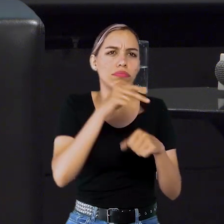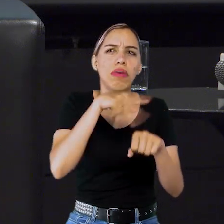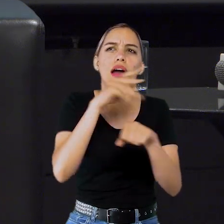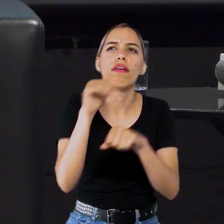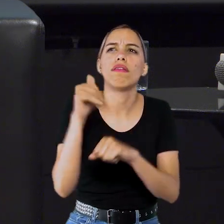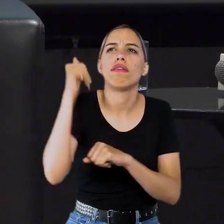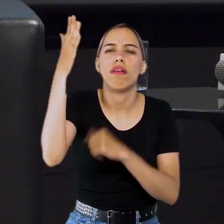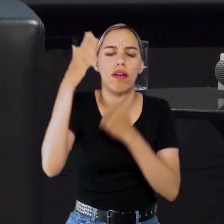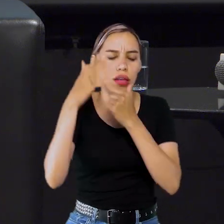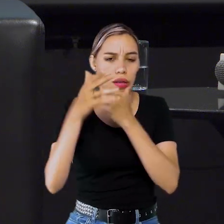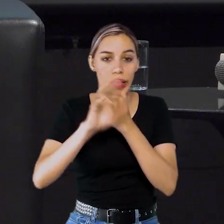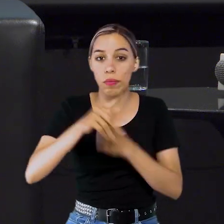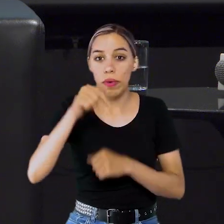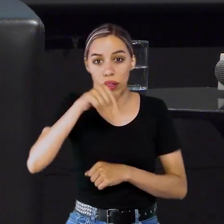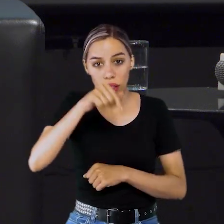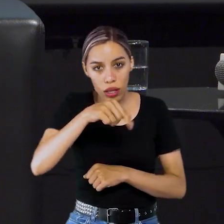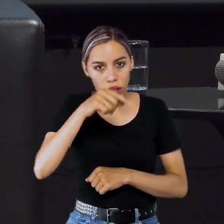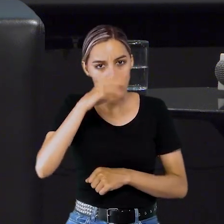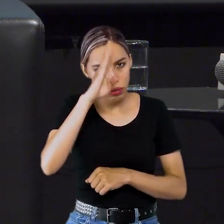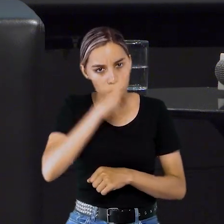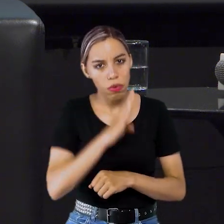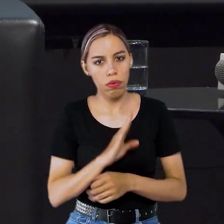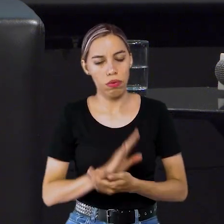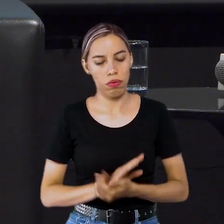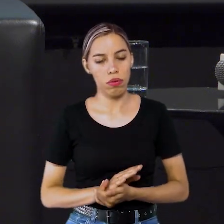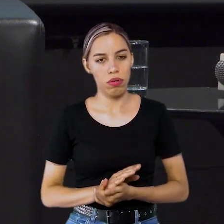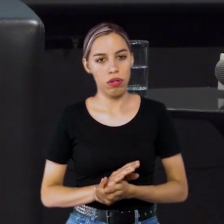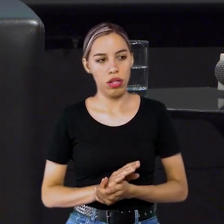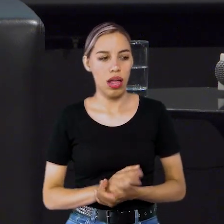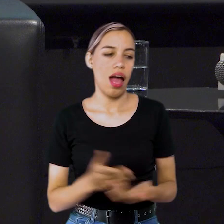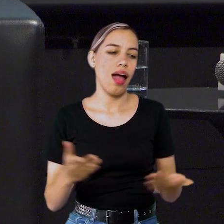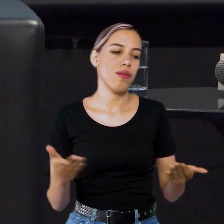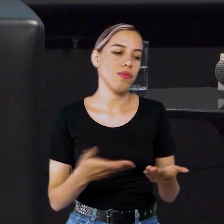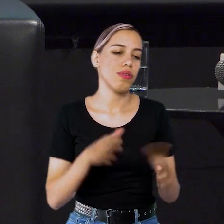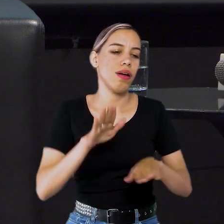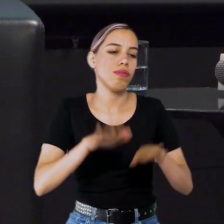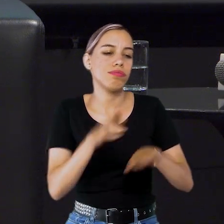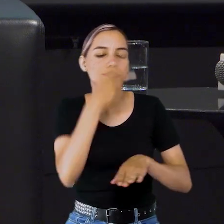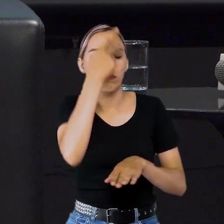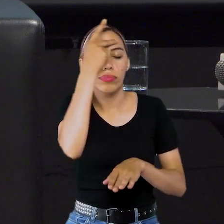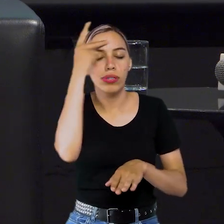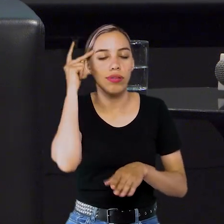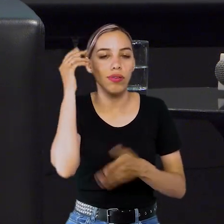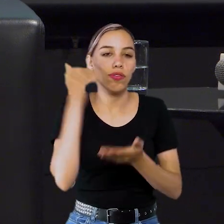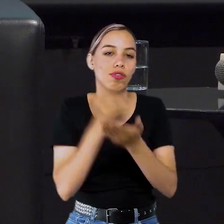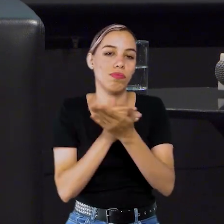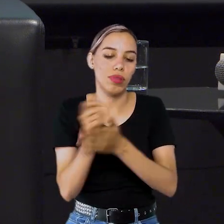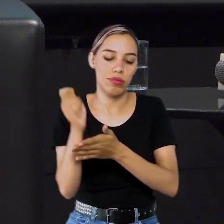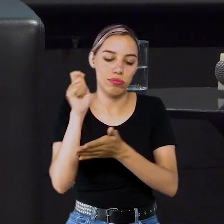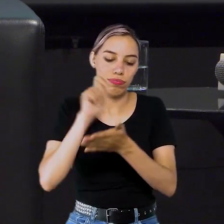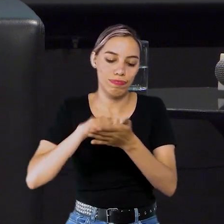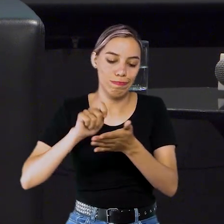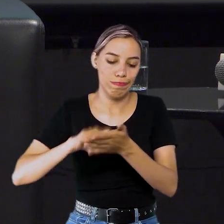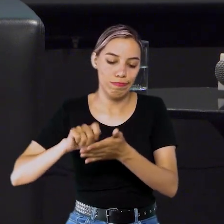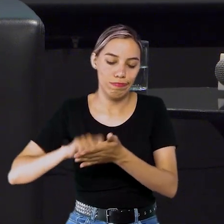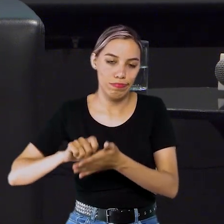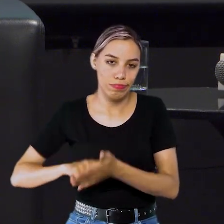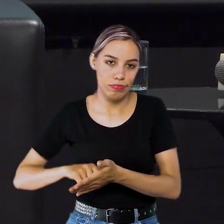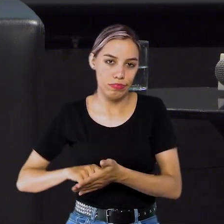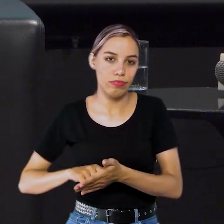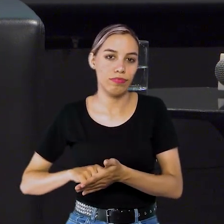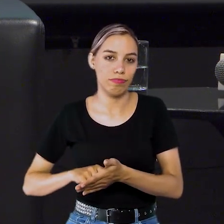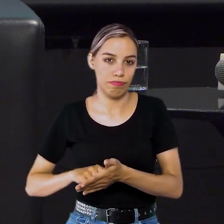daqui. Agora é que alguns pensadores começaram a colocar as palavras no papel, como o Timóteo está